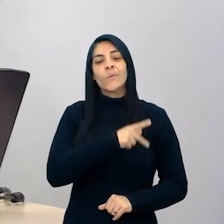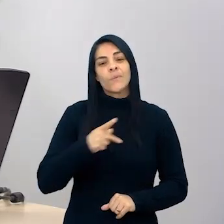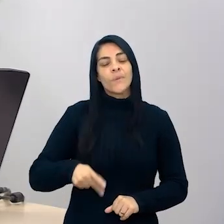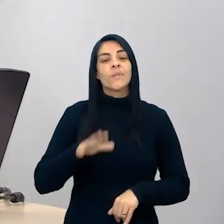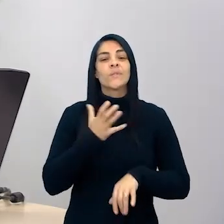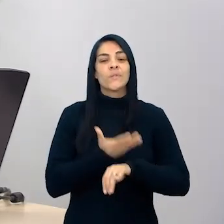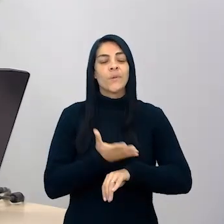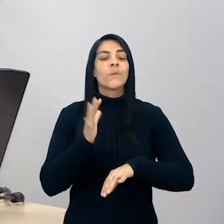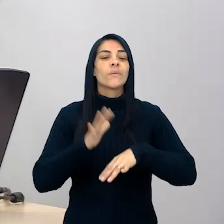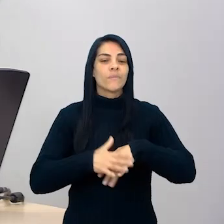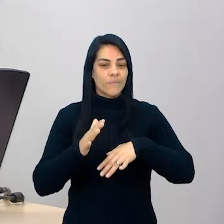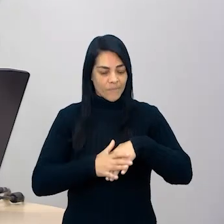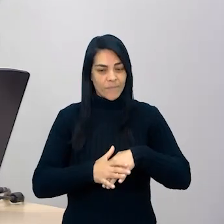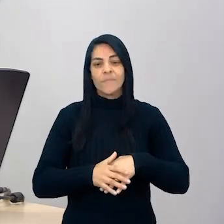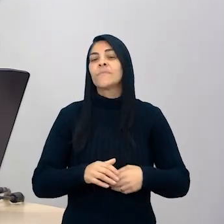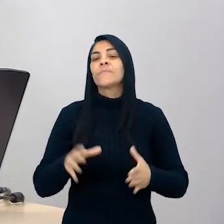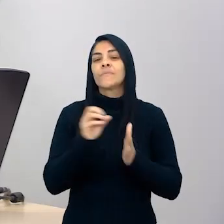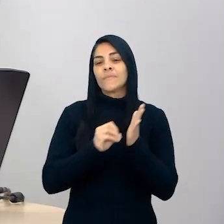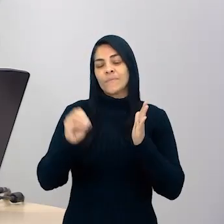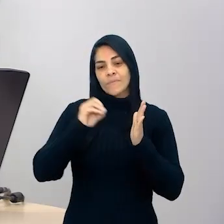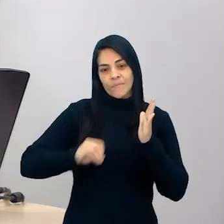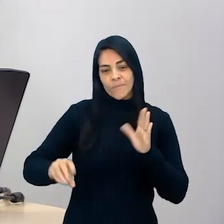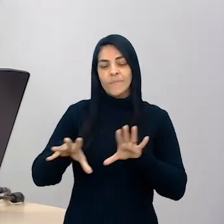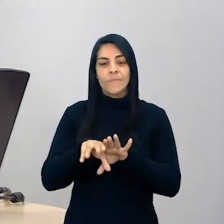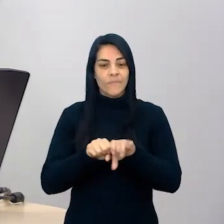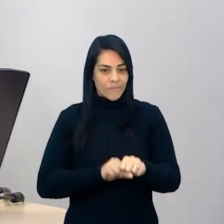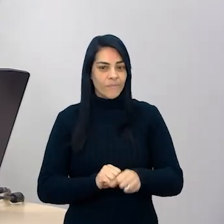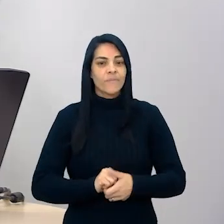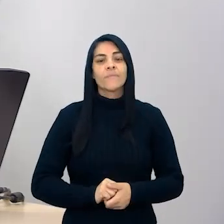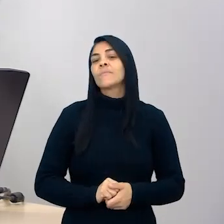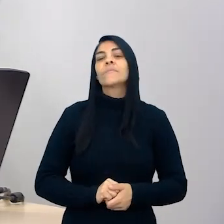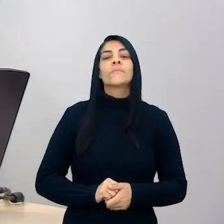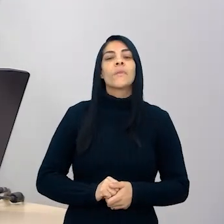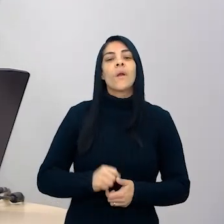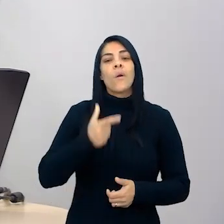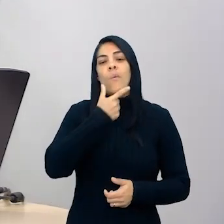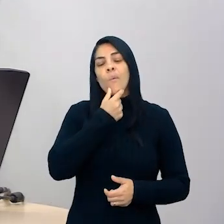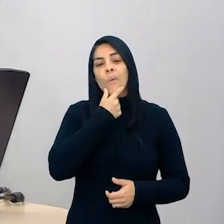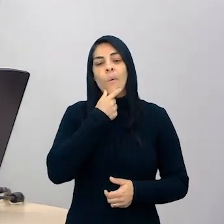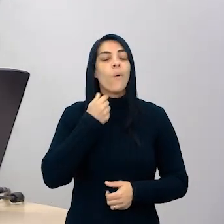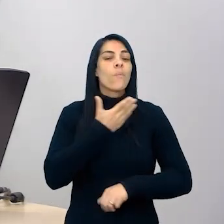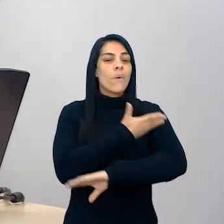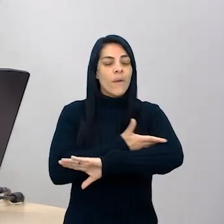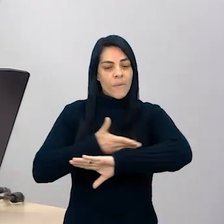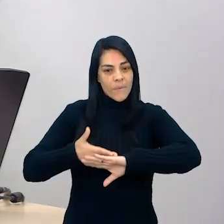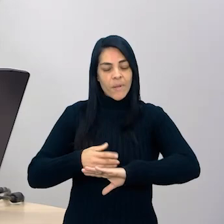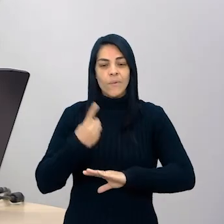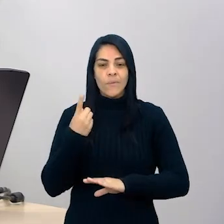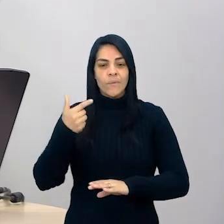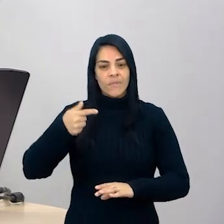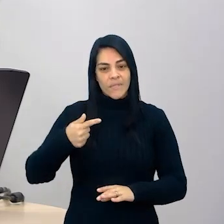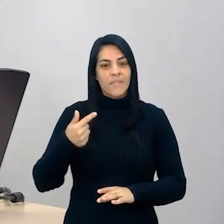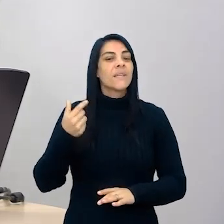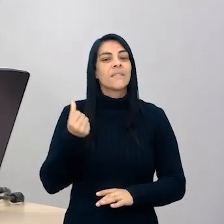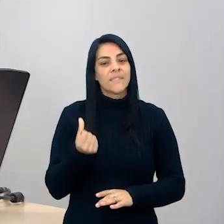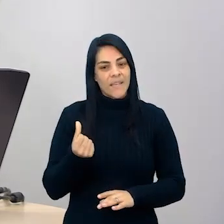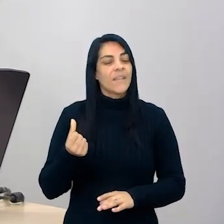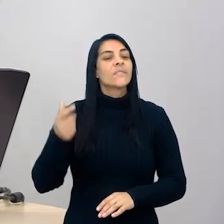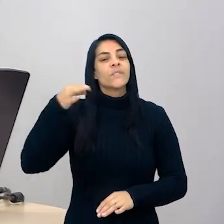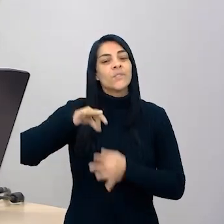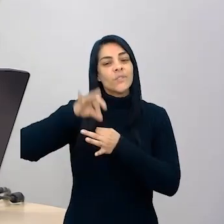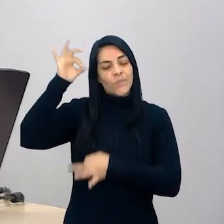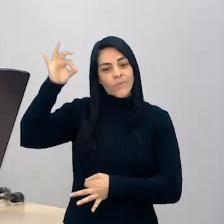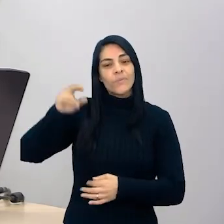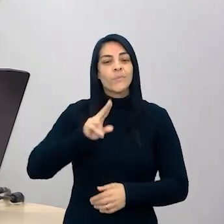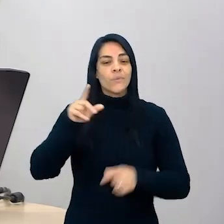EFAP. Sou um homem branco, 1,77 m, uso óculos, tenho